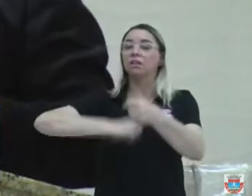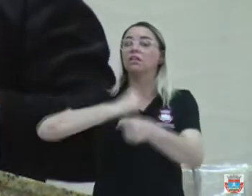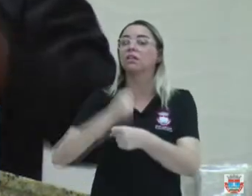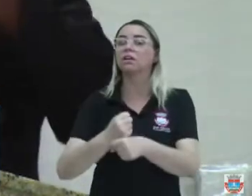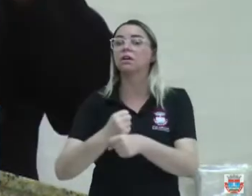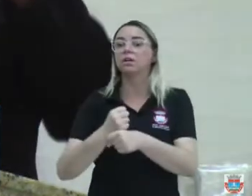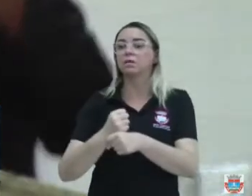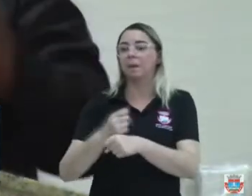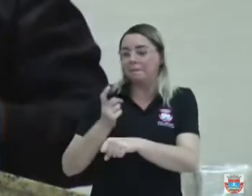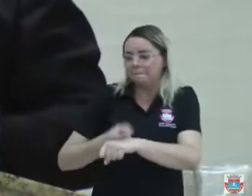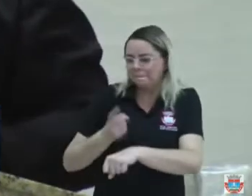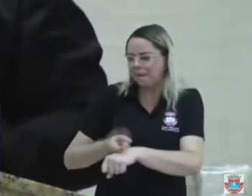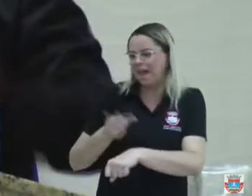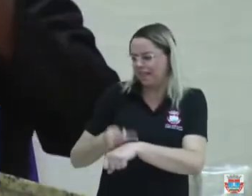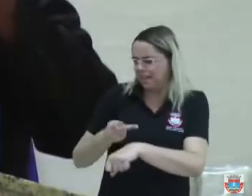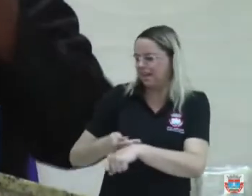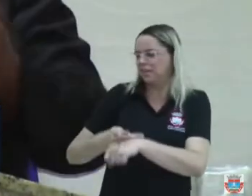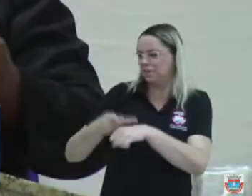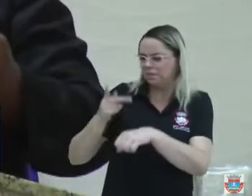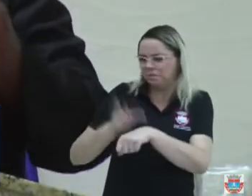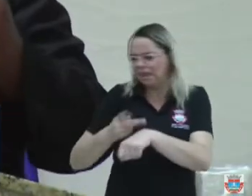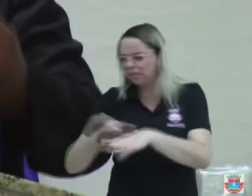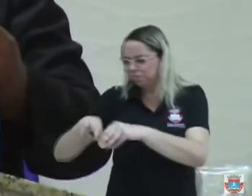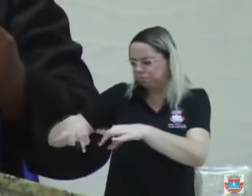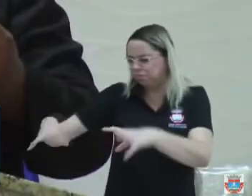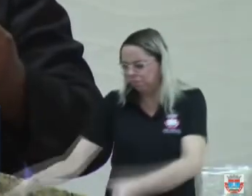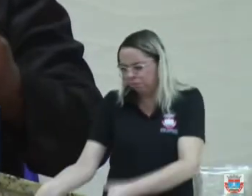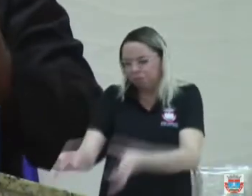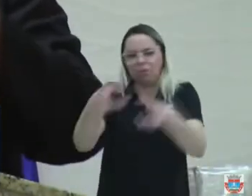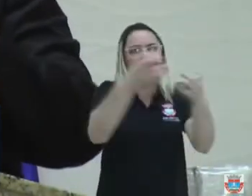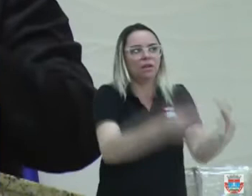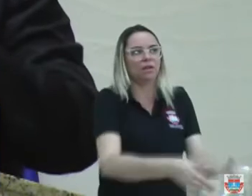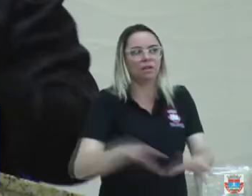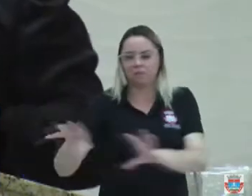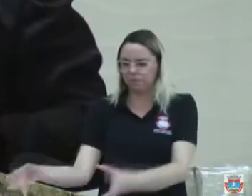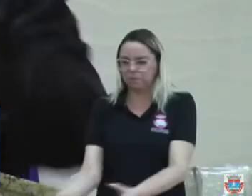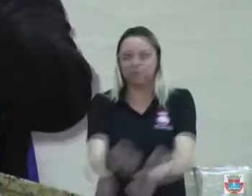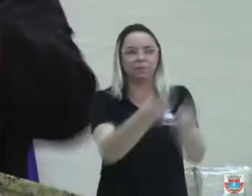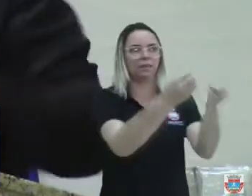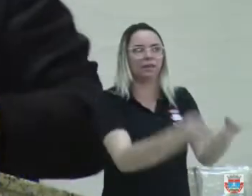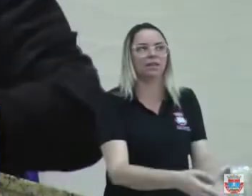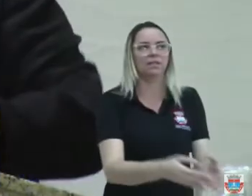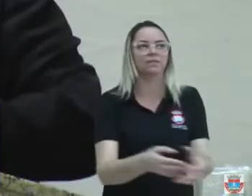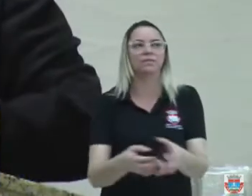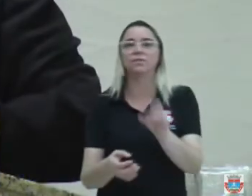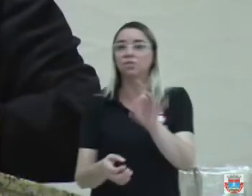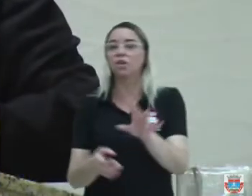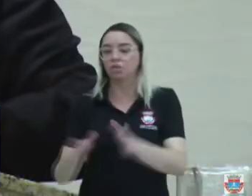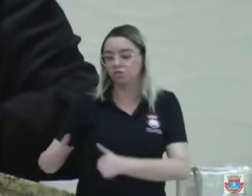metralha que tiver no município, ele tem que juntar num local, para no inverno socorrer as